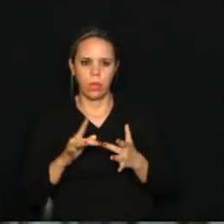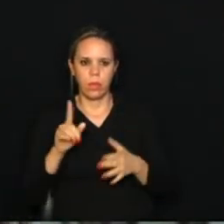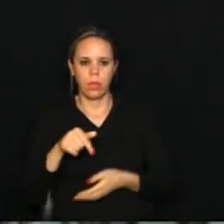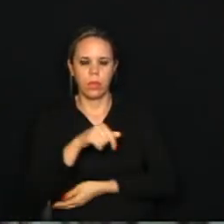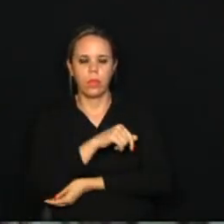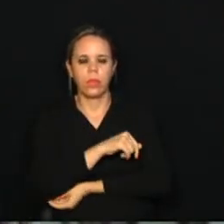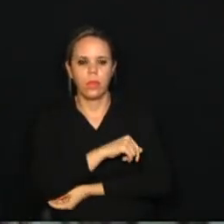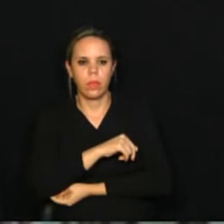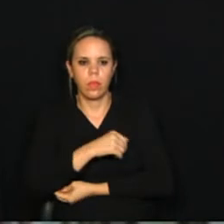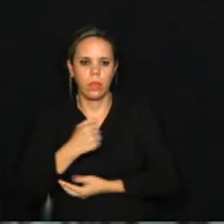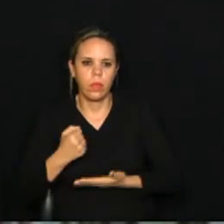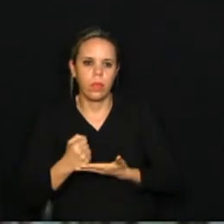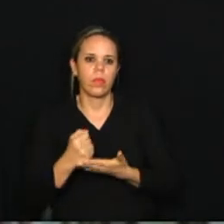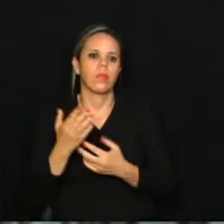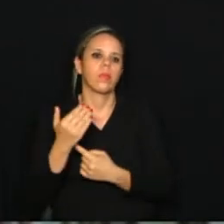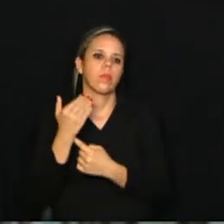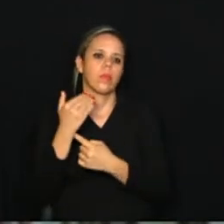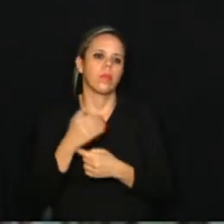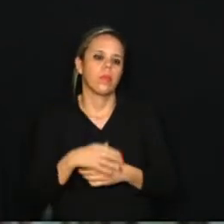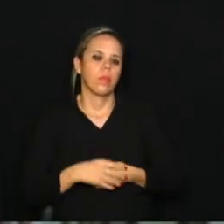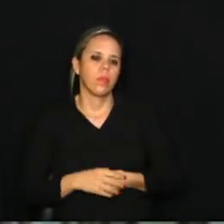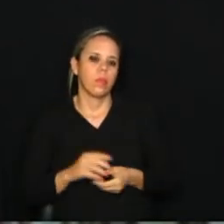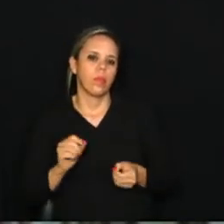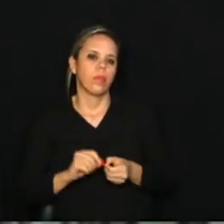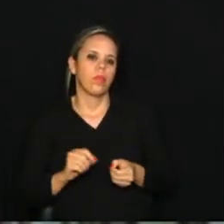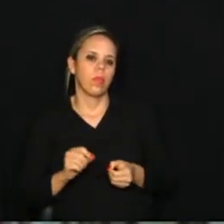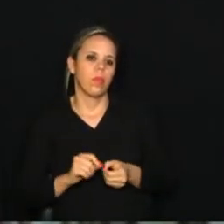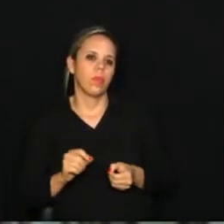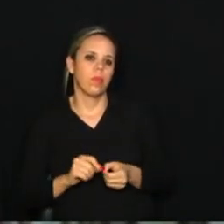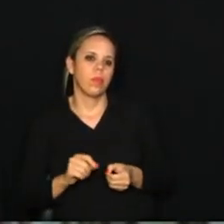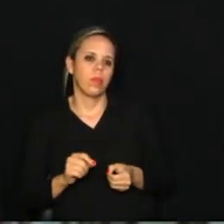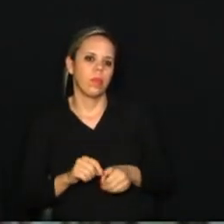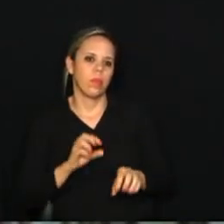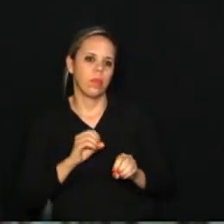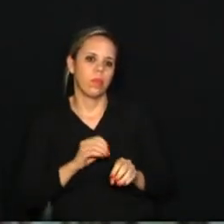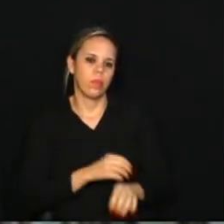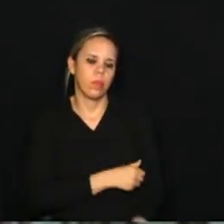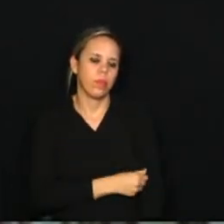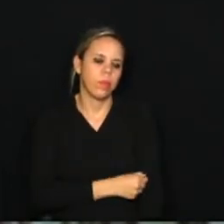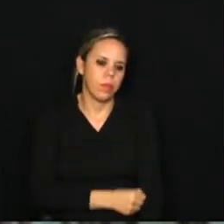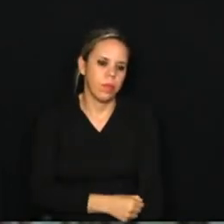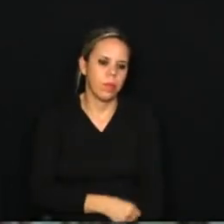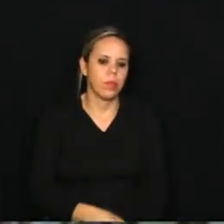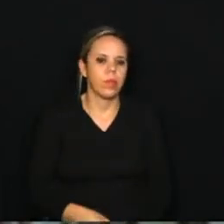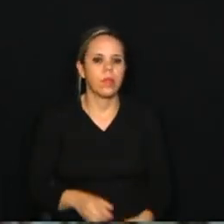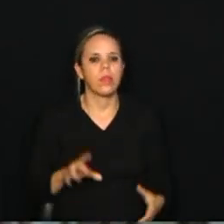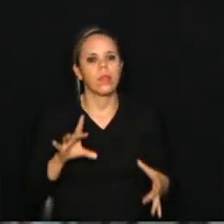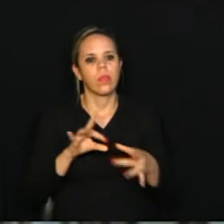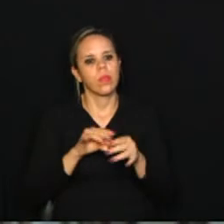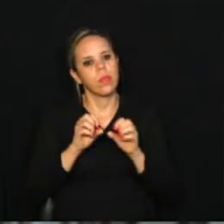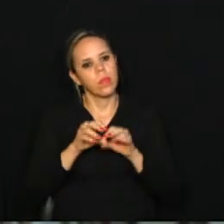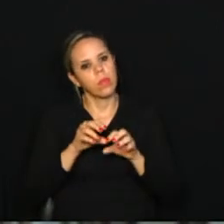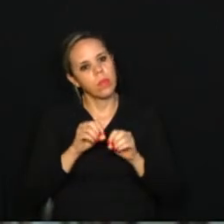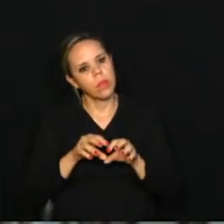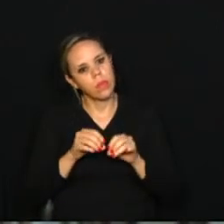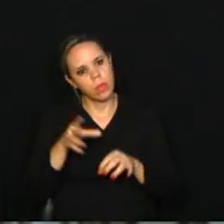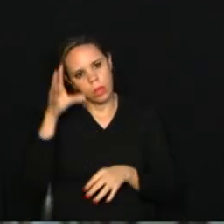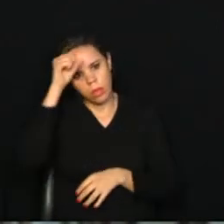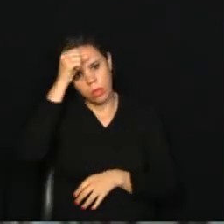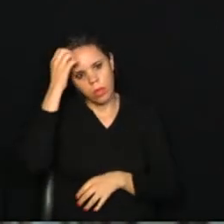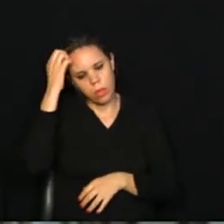auxílio tecnológico para fazer educação, para a relação ensinar e